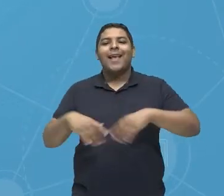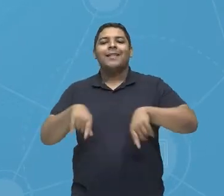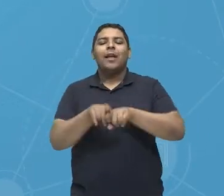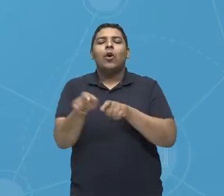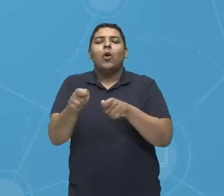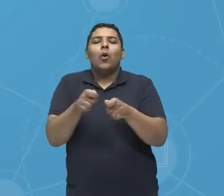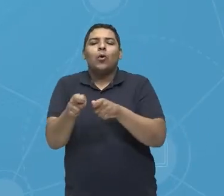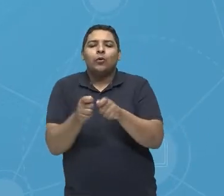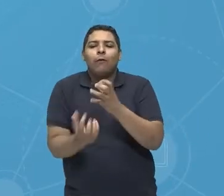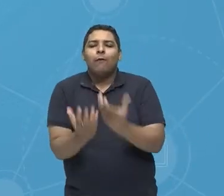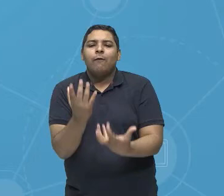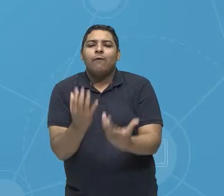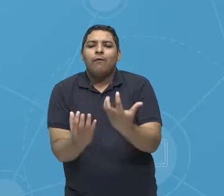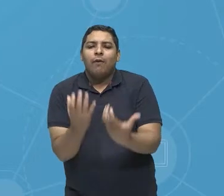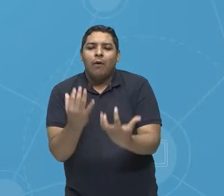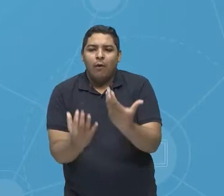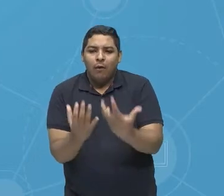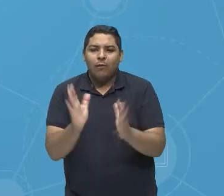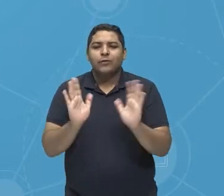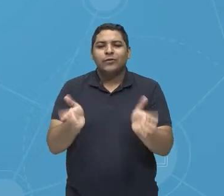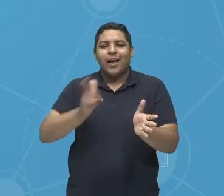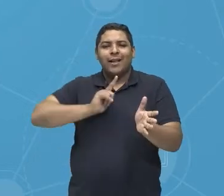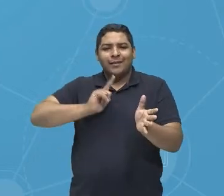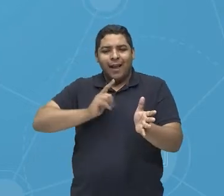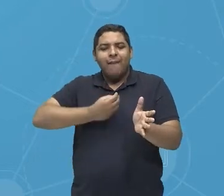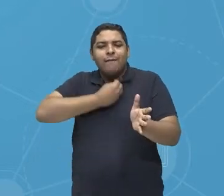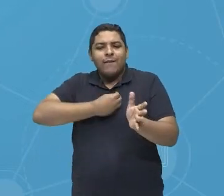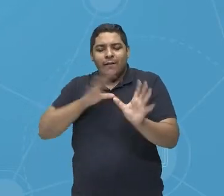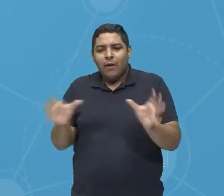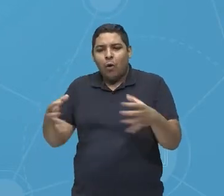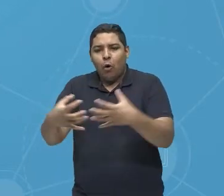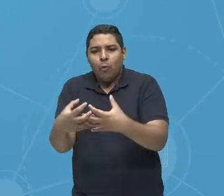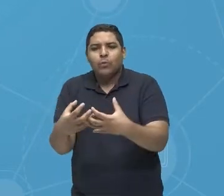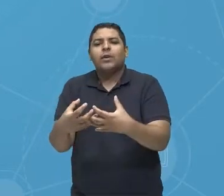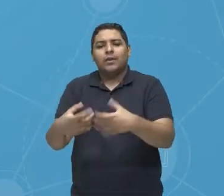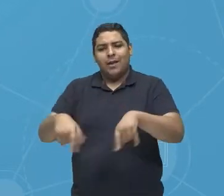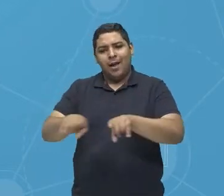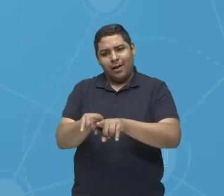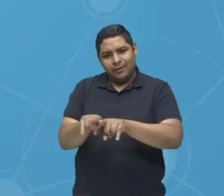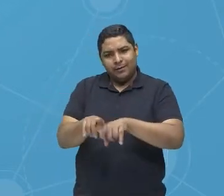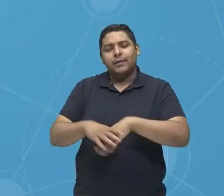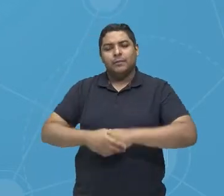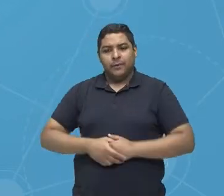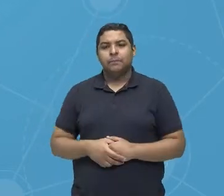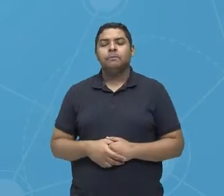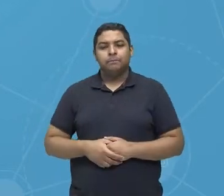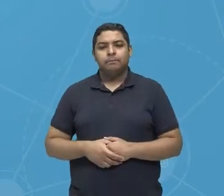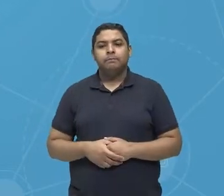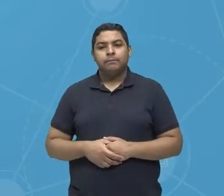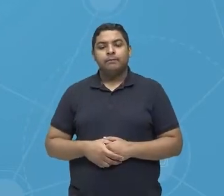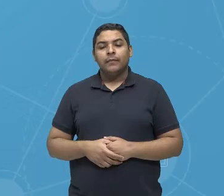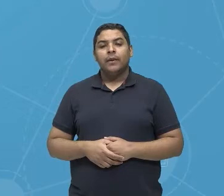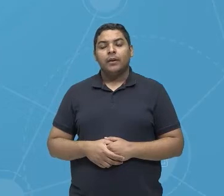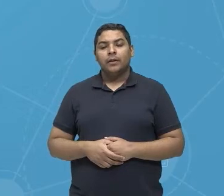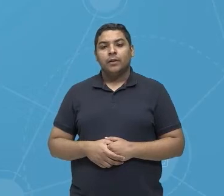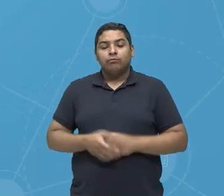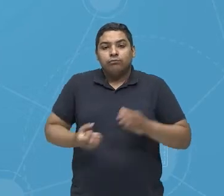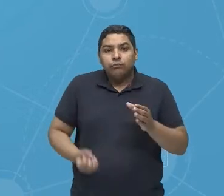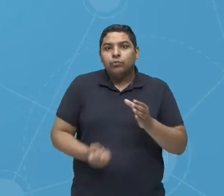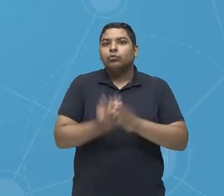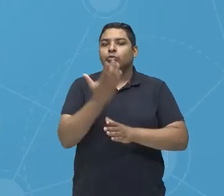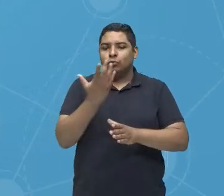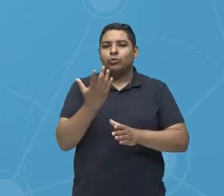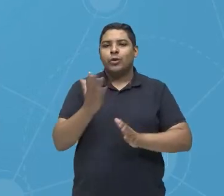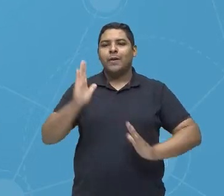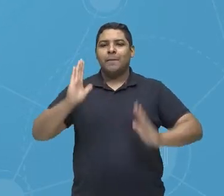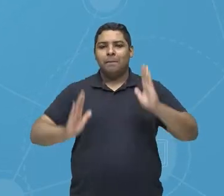verdade? Já é sedentário, já vive em comunidades. E aí aparece algo muito importante também. Nós tínhamos os